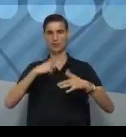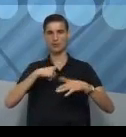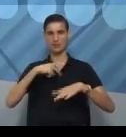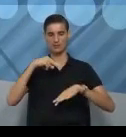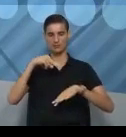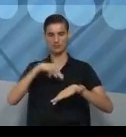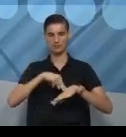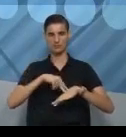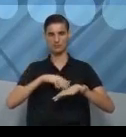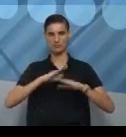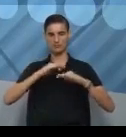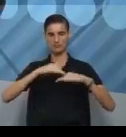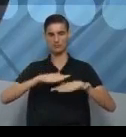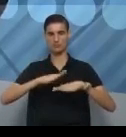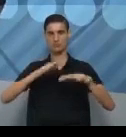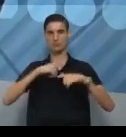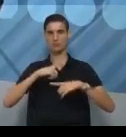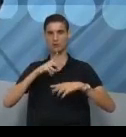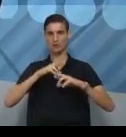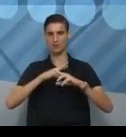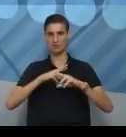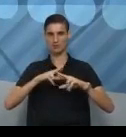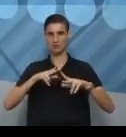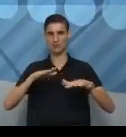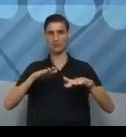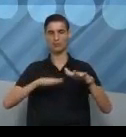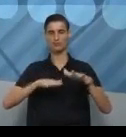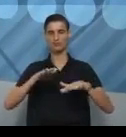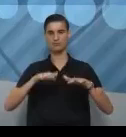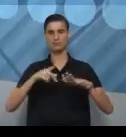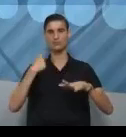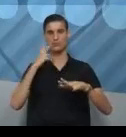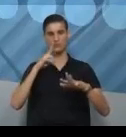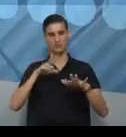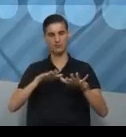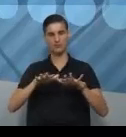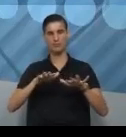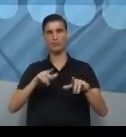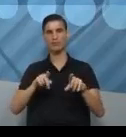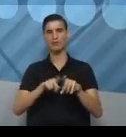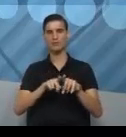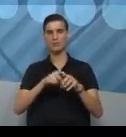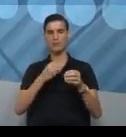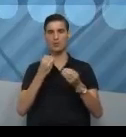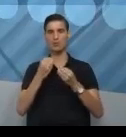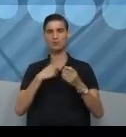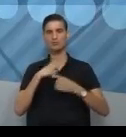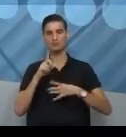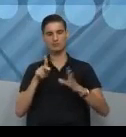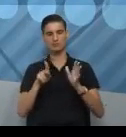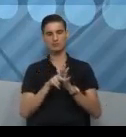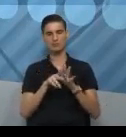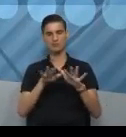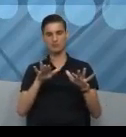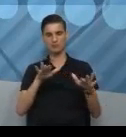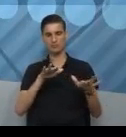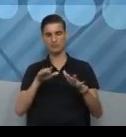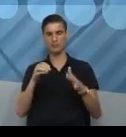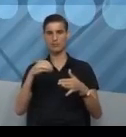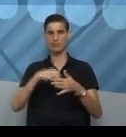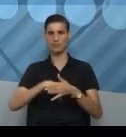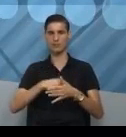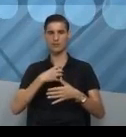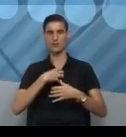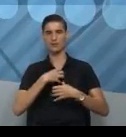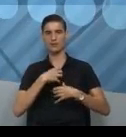ele cai, ele também faz aquele movimento, e aí a gente vai estudar também como que se comporta esse movimento e tudo isso através